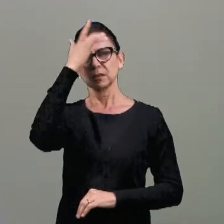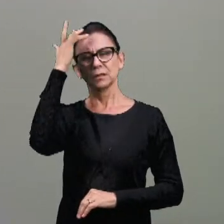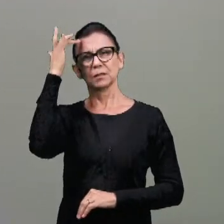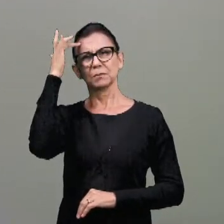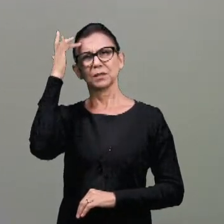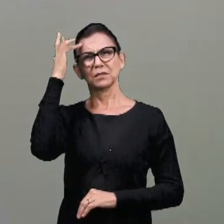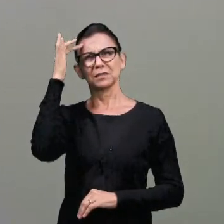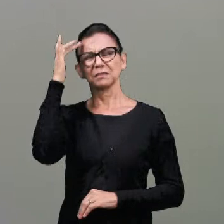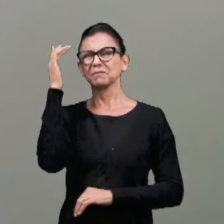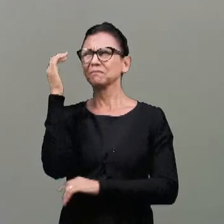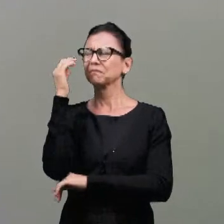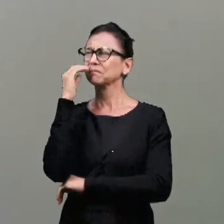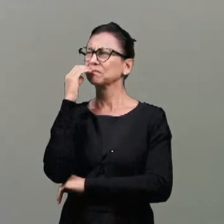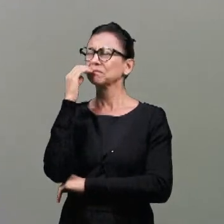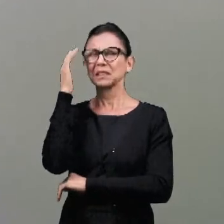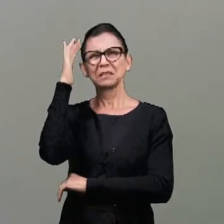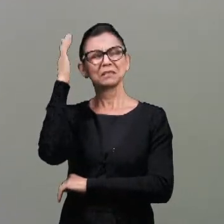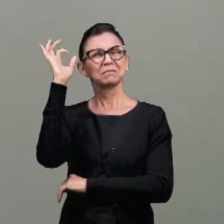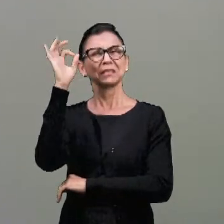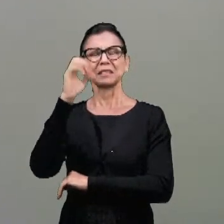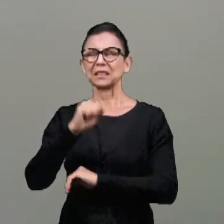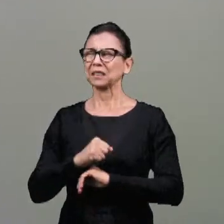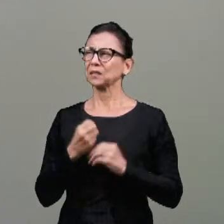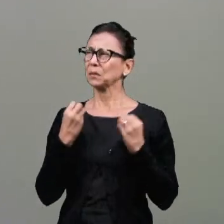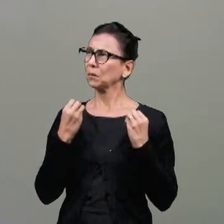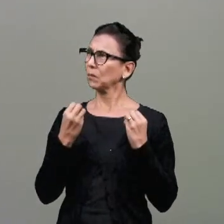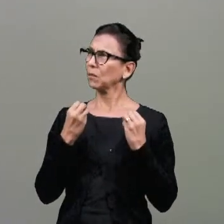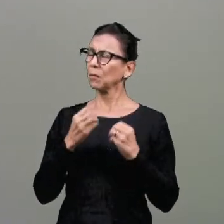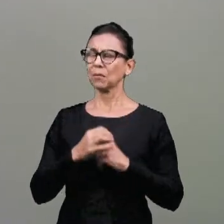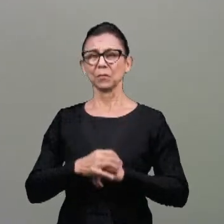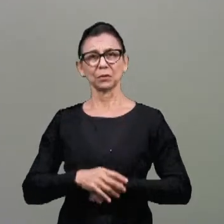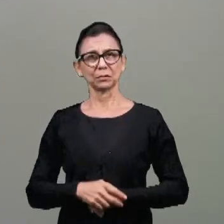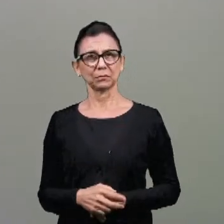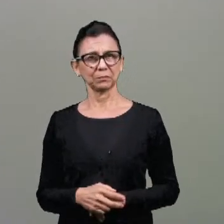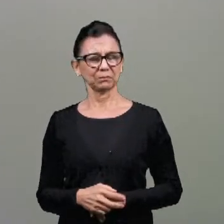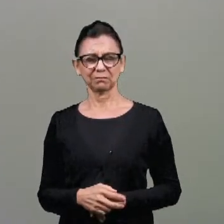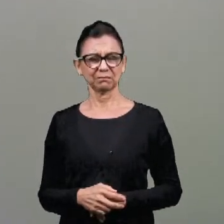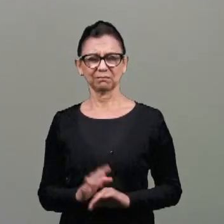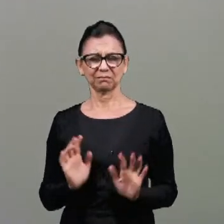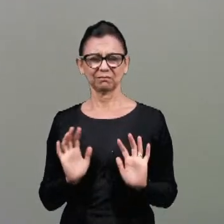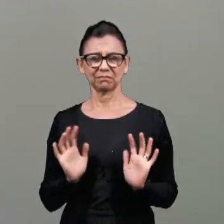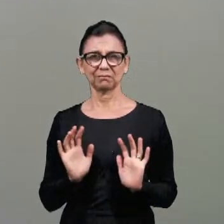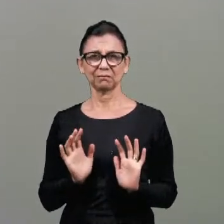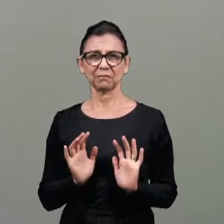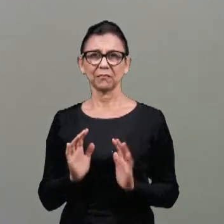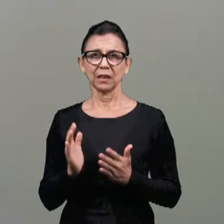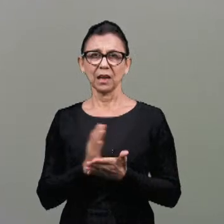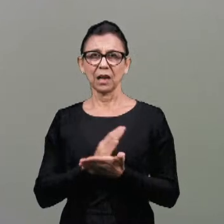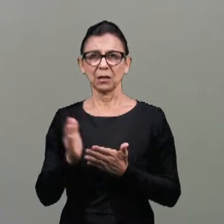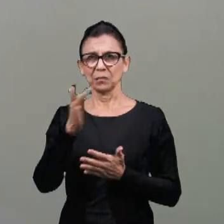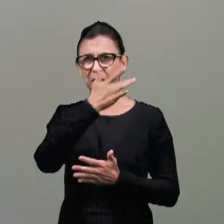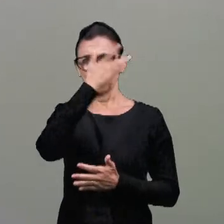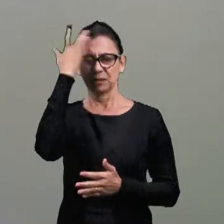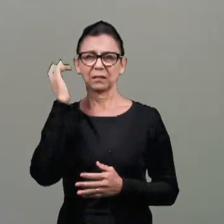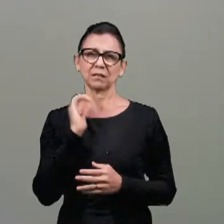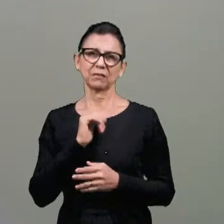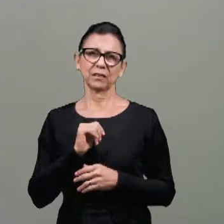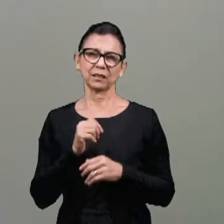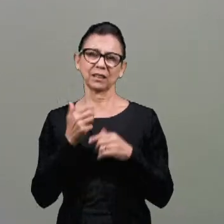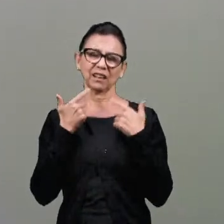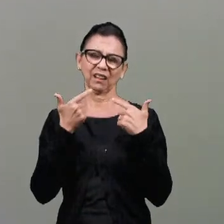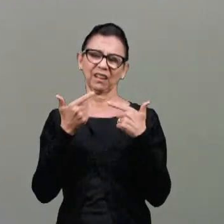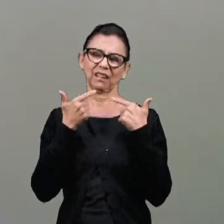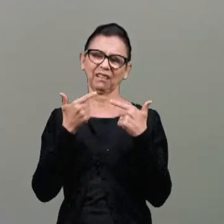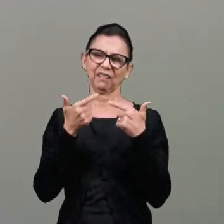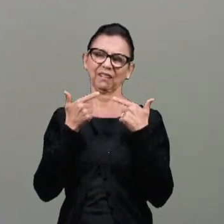entendem, não alcançam, algumas até tentam ridicularizar, como você falou, né? Chama